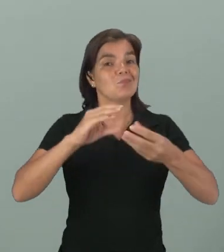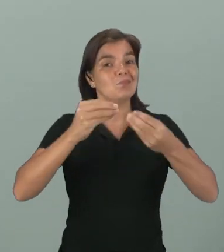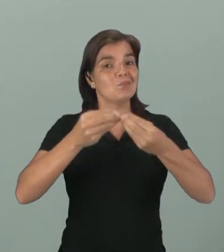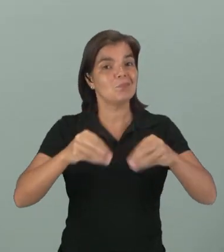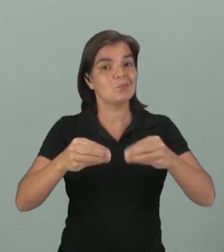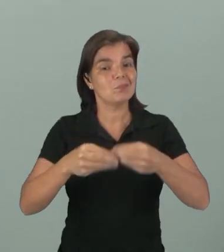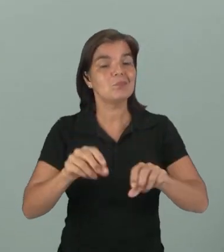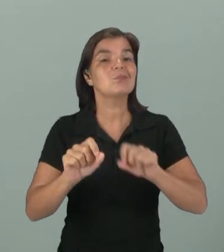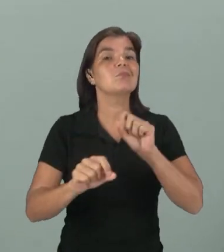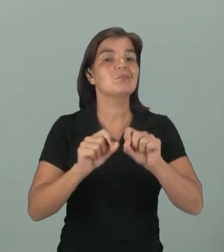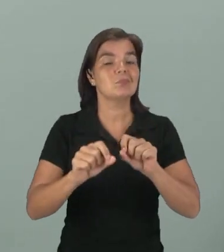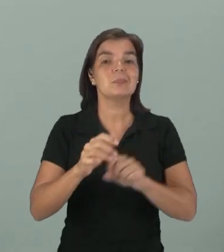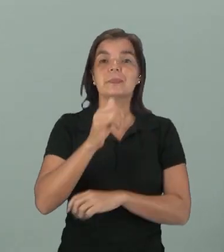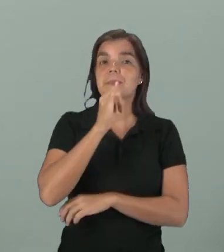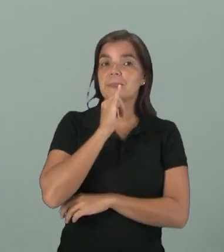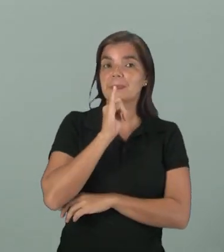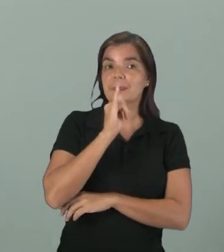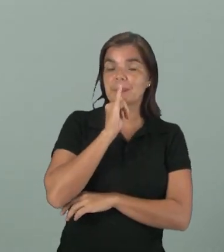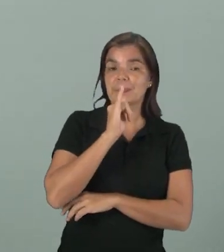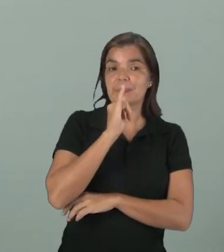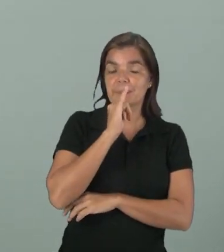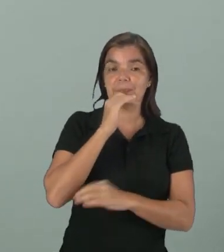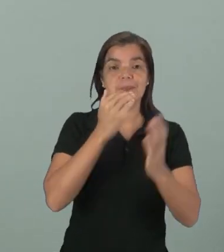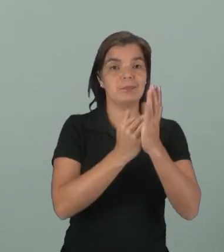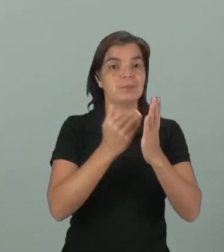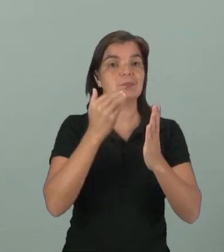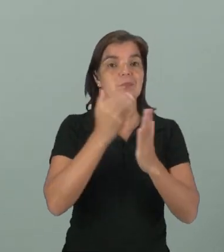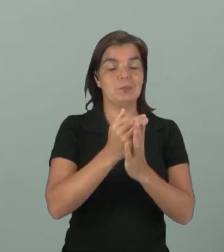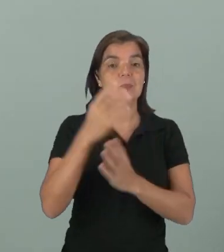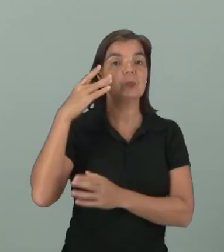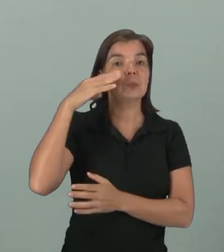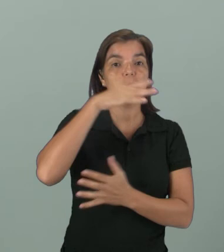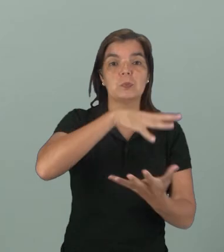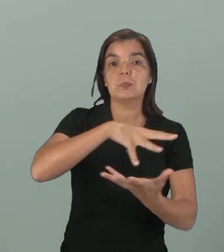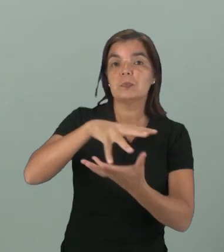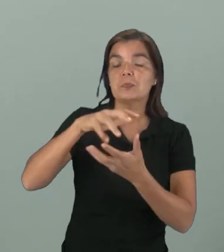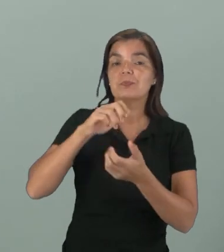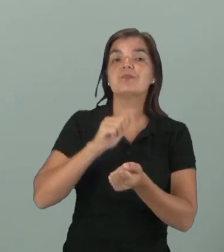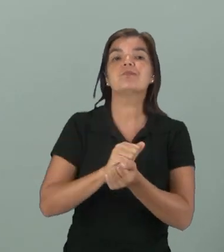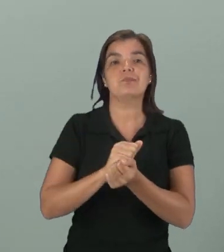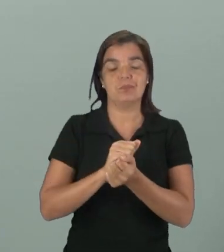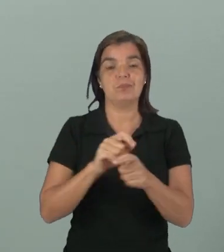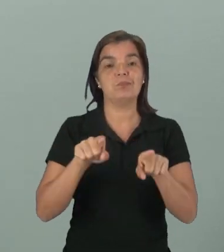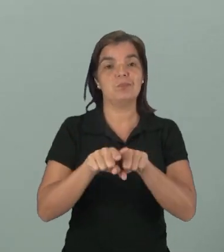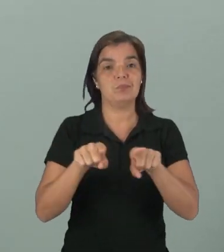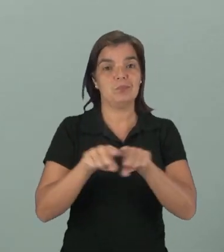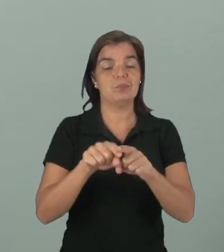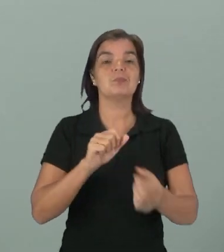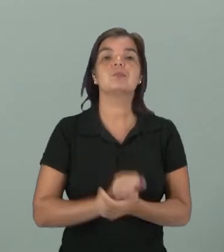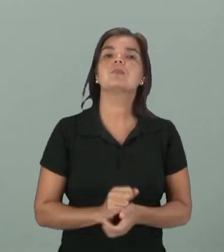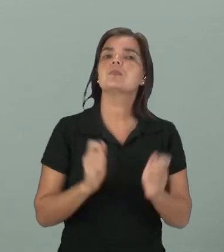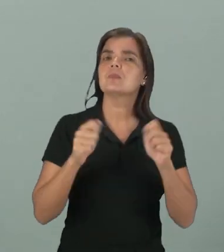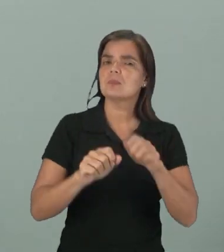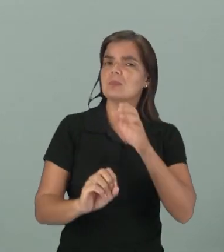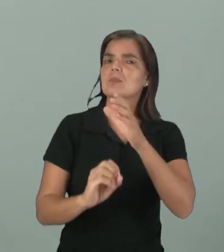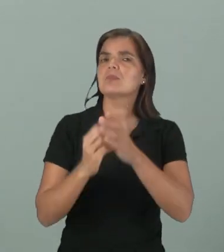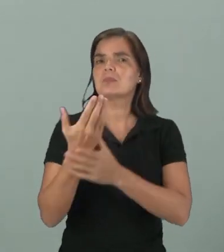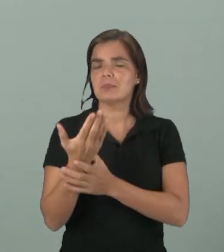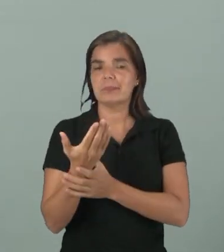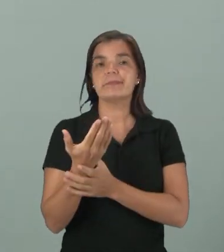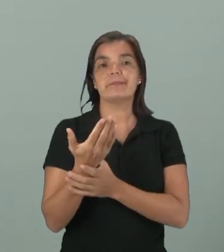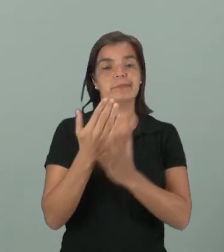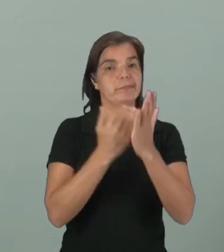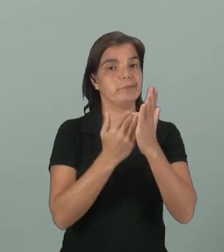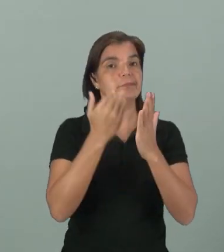danos. E esses danos são, por exemplo, o aumento do aquecimento global e o aumento do efeito estufa, tá? Que pode ocasionar aí